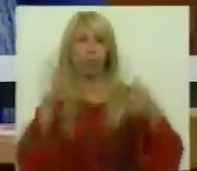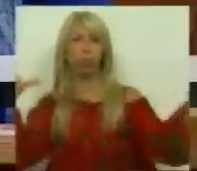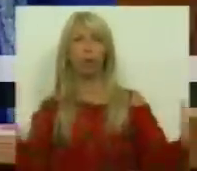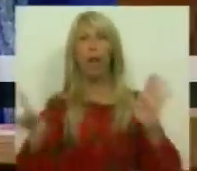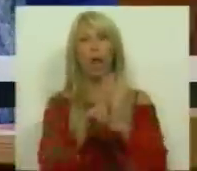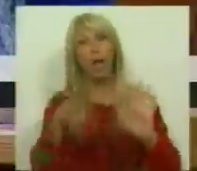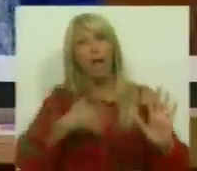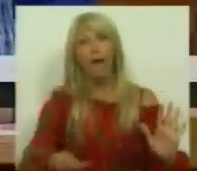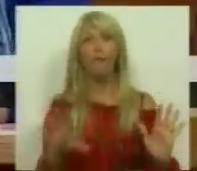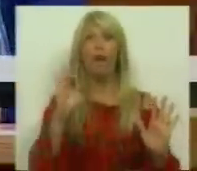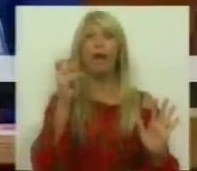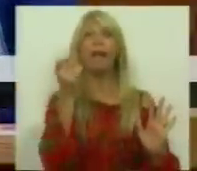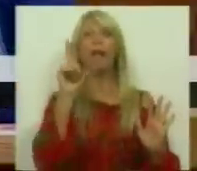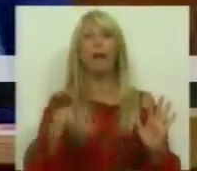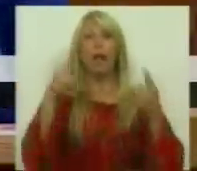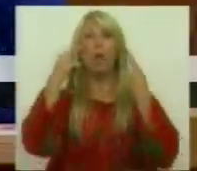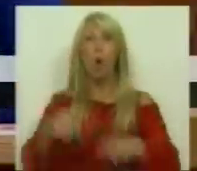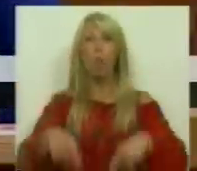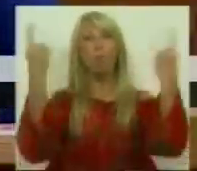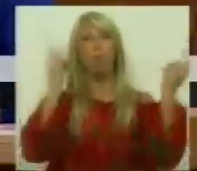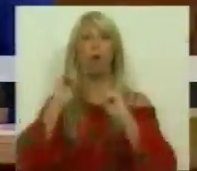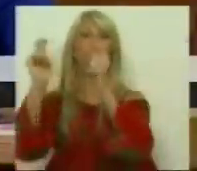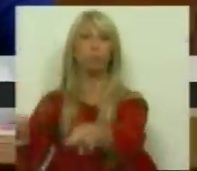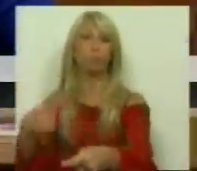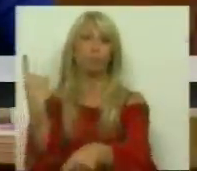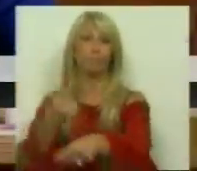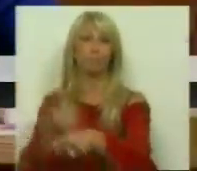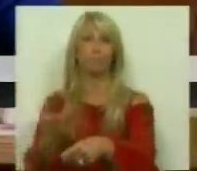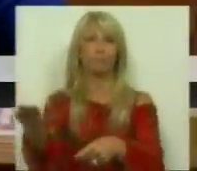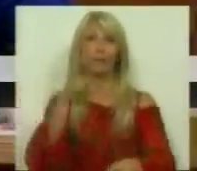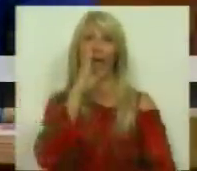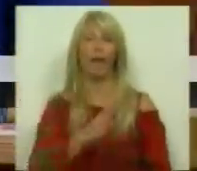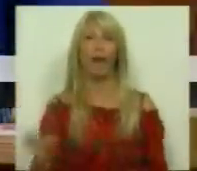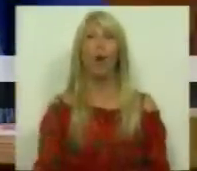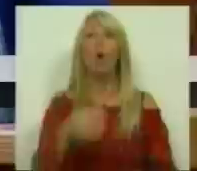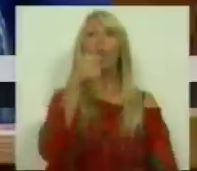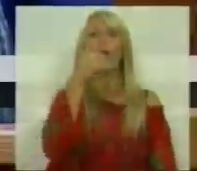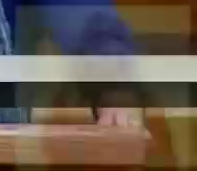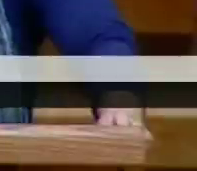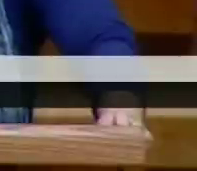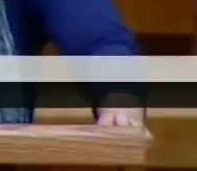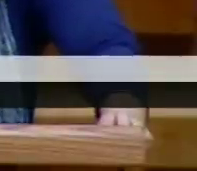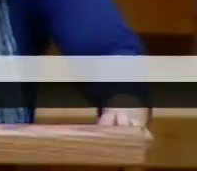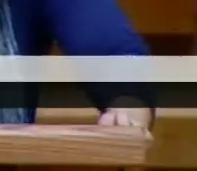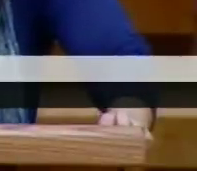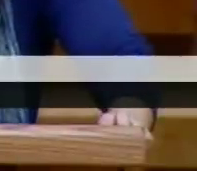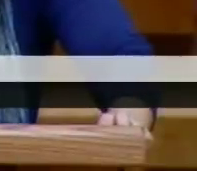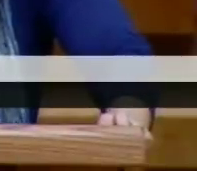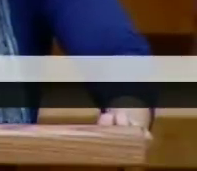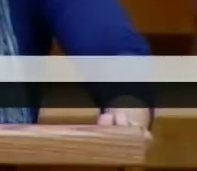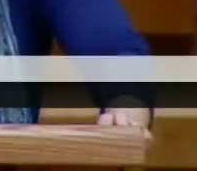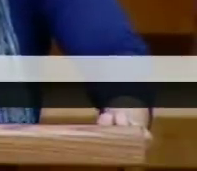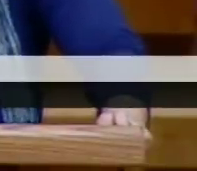um canal público nas mãos dos suspeitos do costume. O Bloco de Esquerda apresentou um requerimento a pedir a presença da